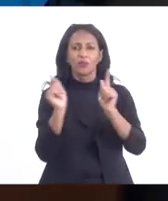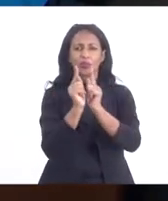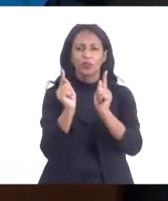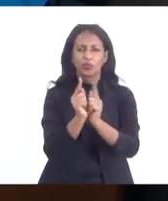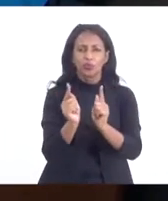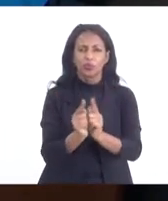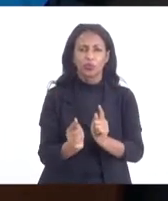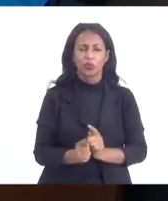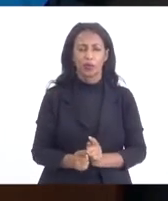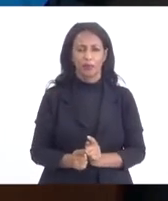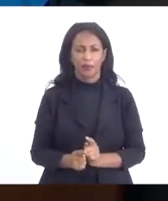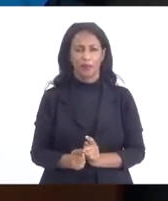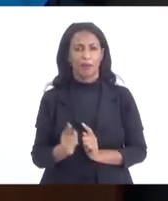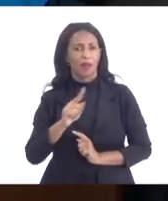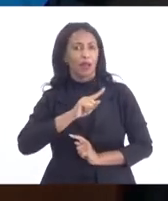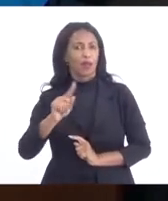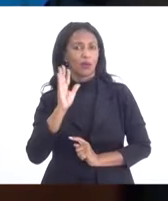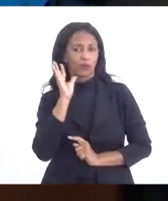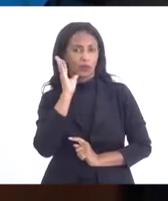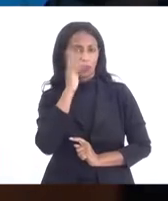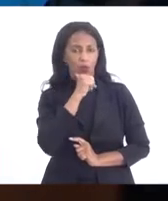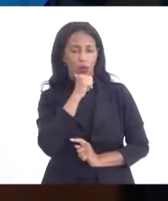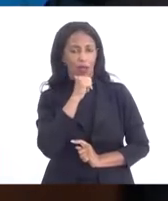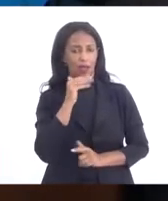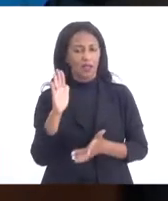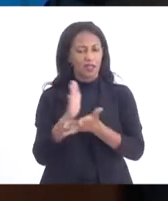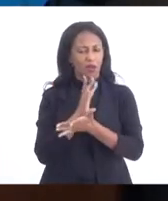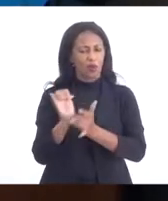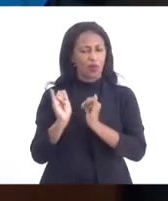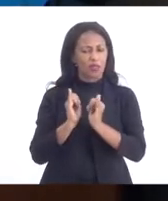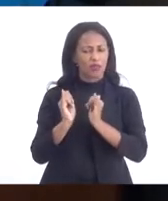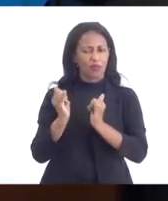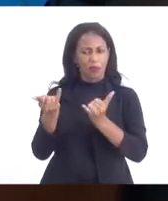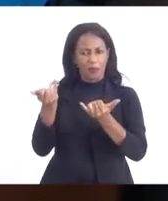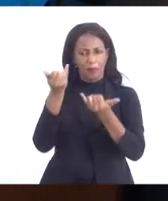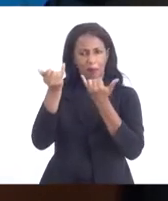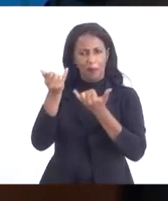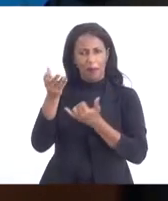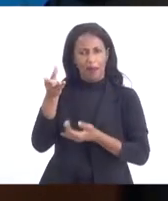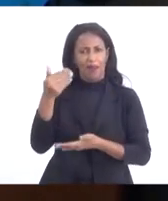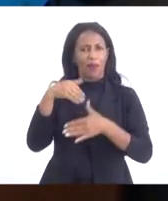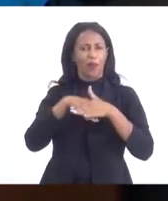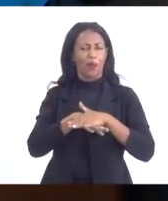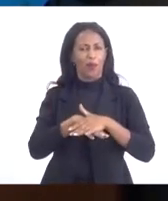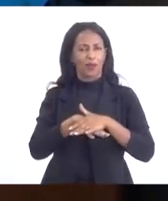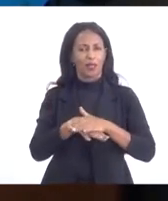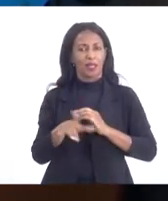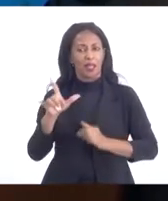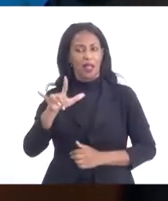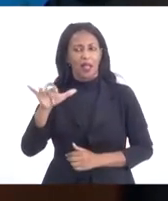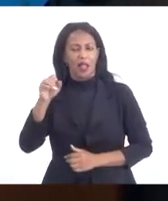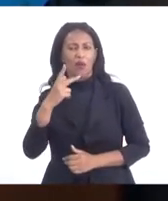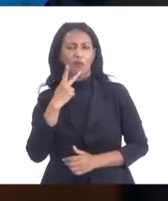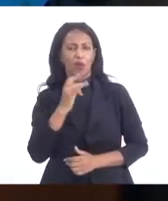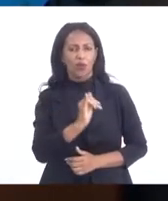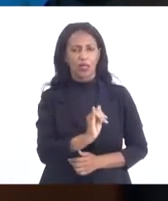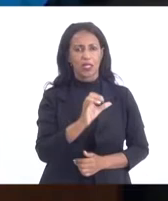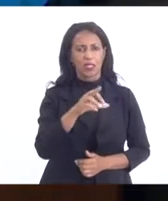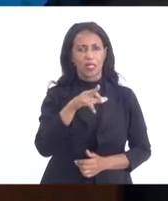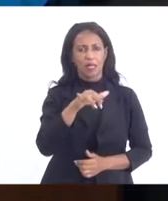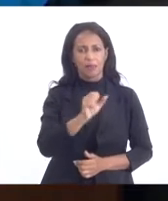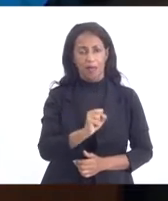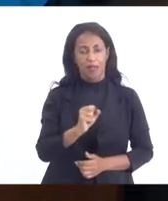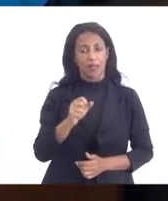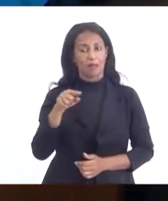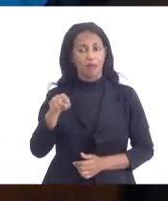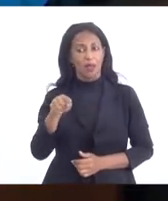para não me alongar aqui nas falas, e guardei algumas informações muito importantes. Nosso prefeito Léo citou o caso do ICMS. Para Bom